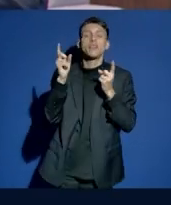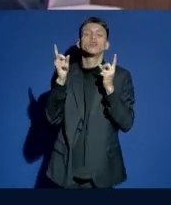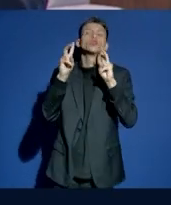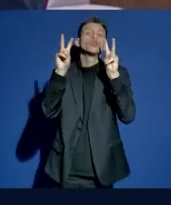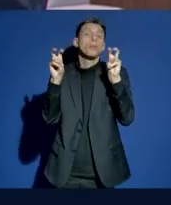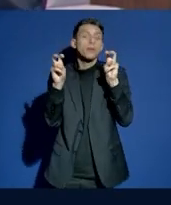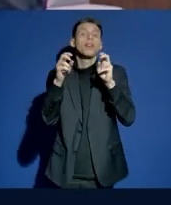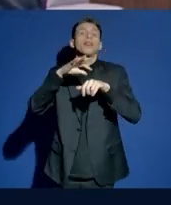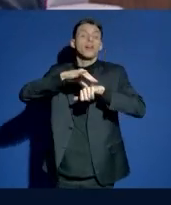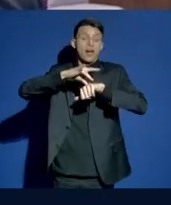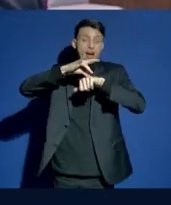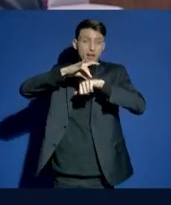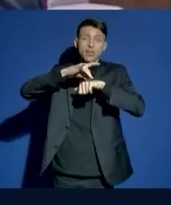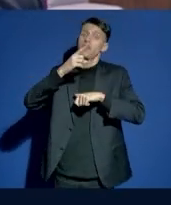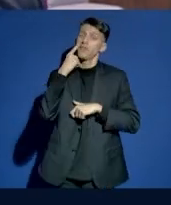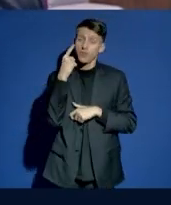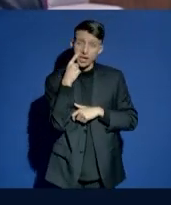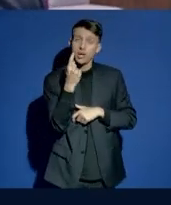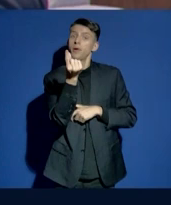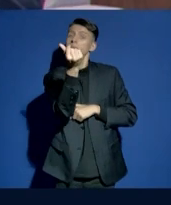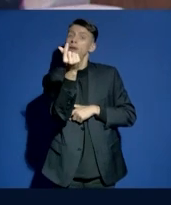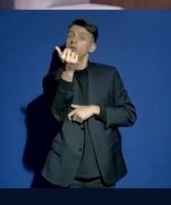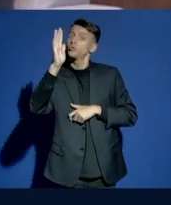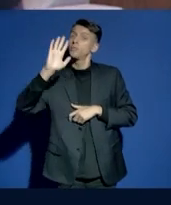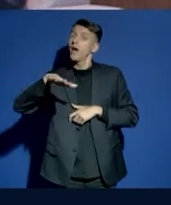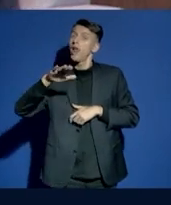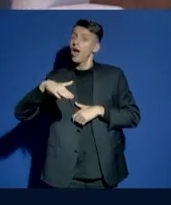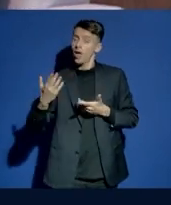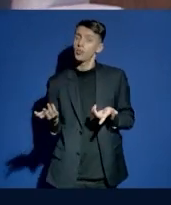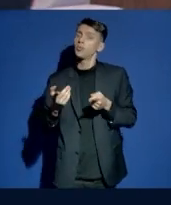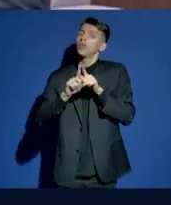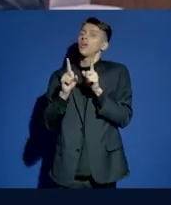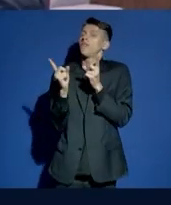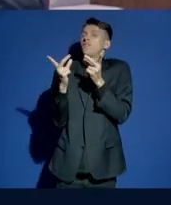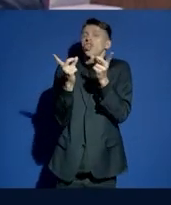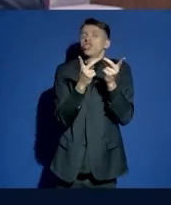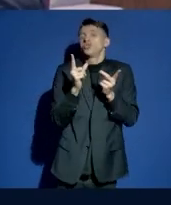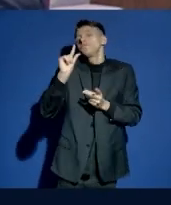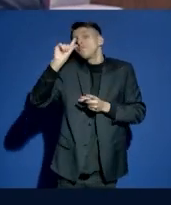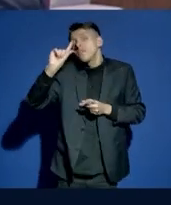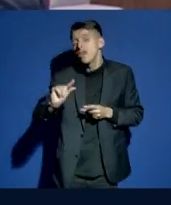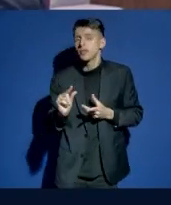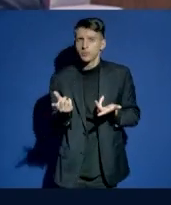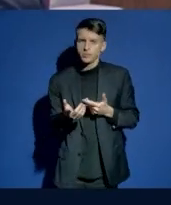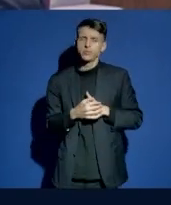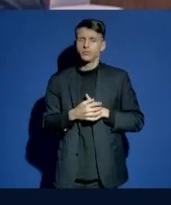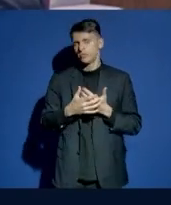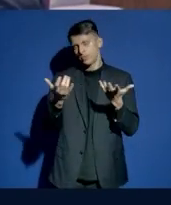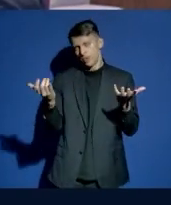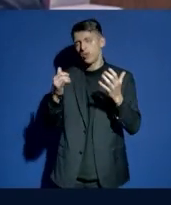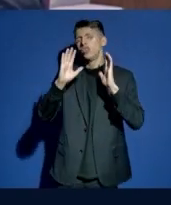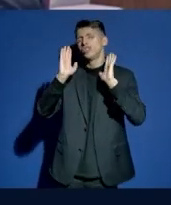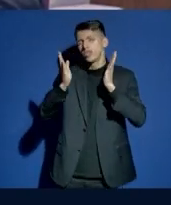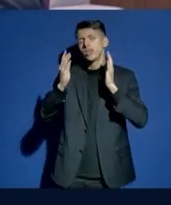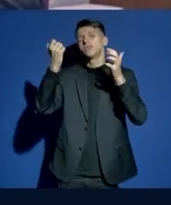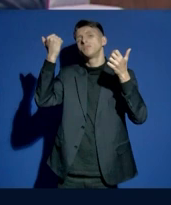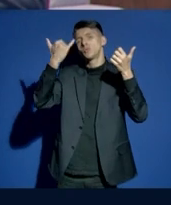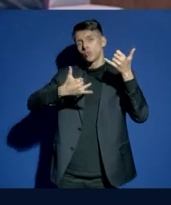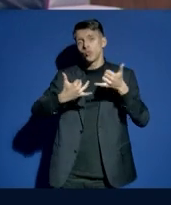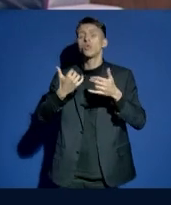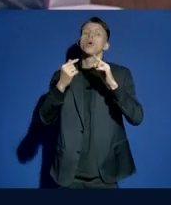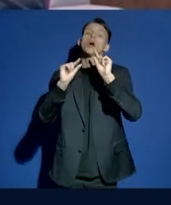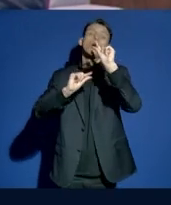preços menores e volumes menores também, né? Então, o Miron acho que já fez alguns comentários importantes sobre